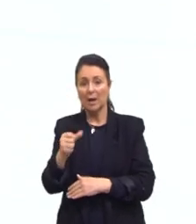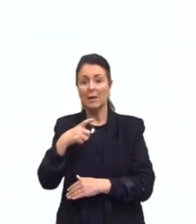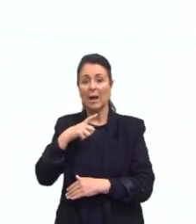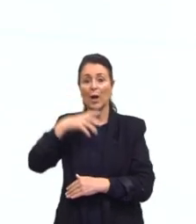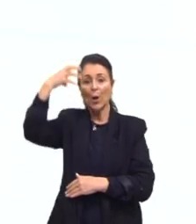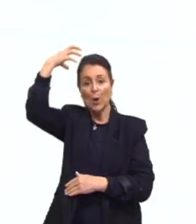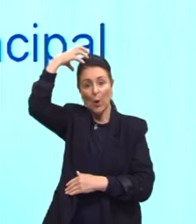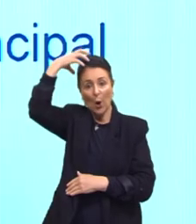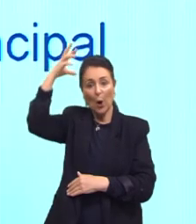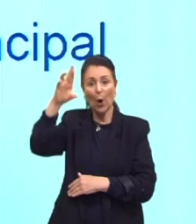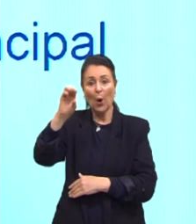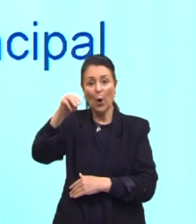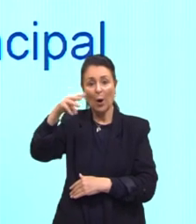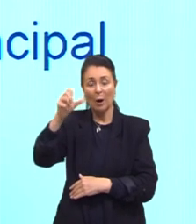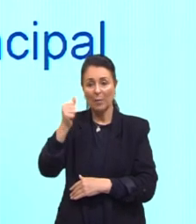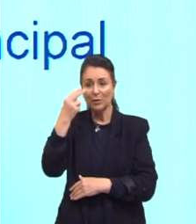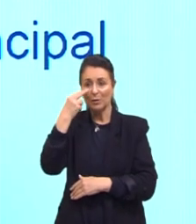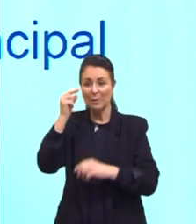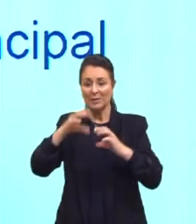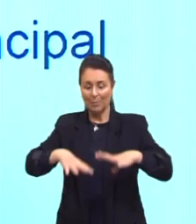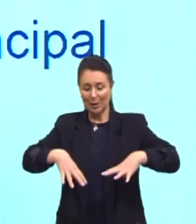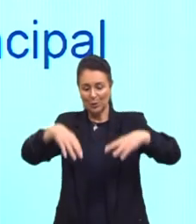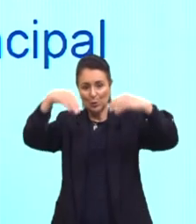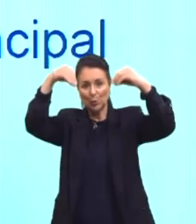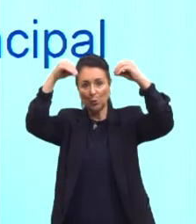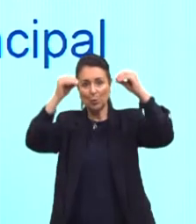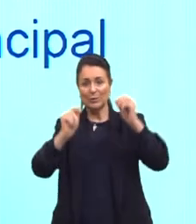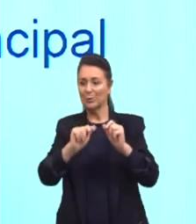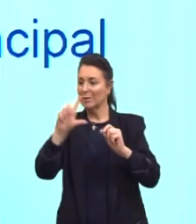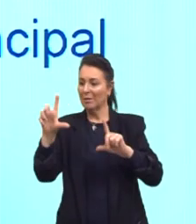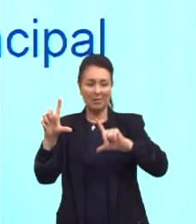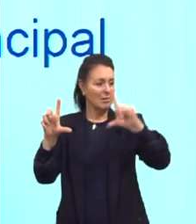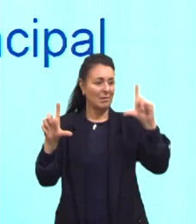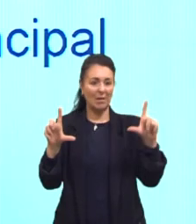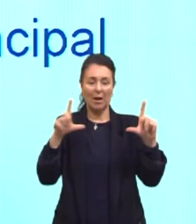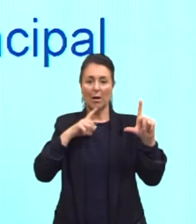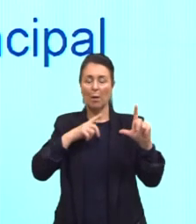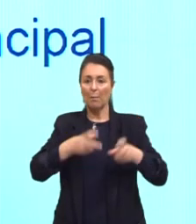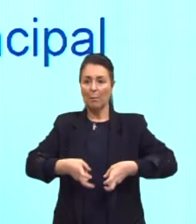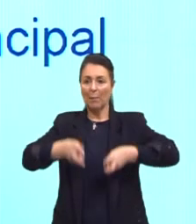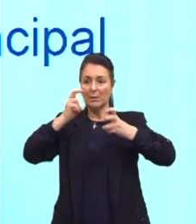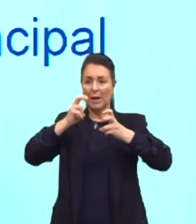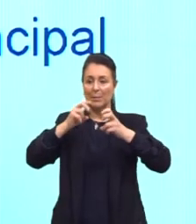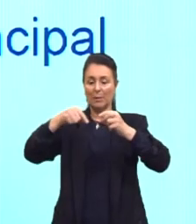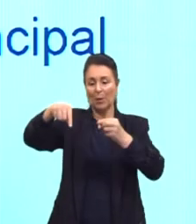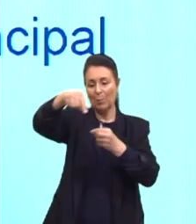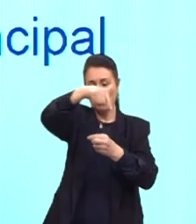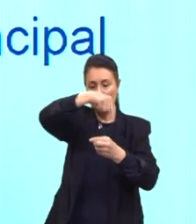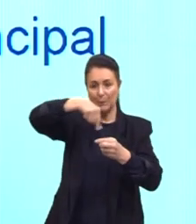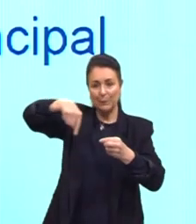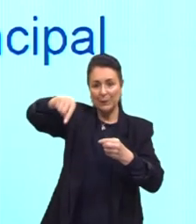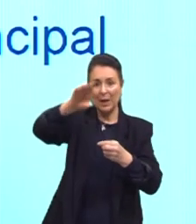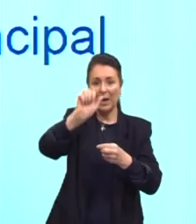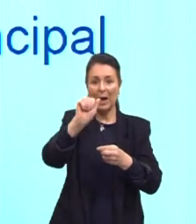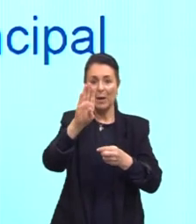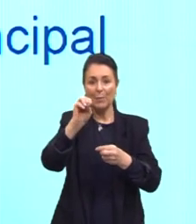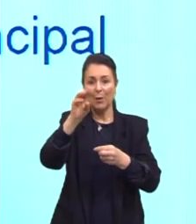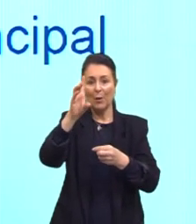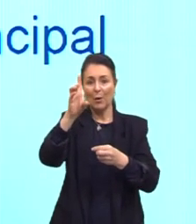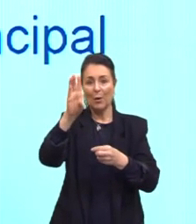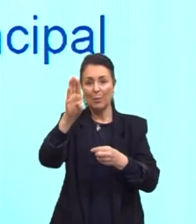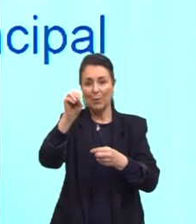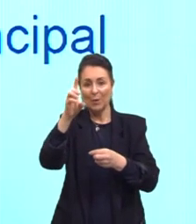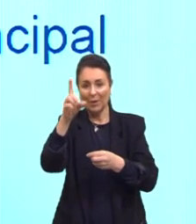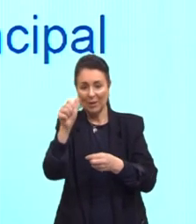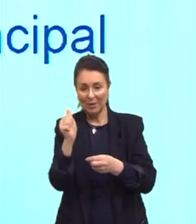percebe as torres são laterais a gente percebe uma abóboda decorada nós percebemos